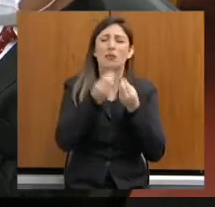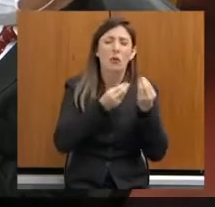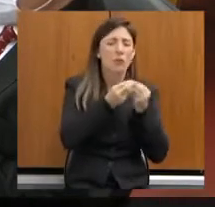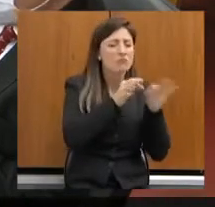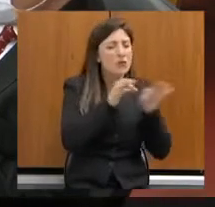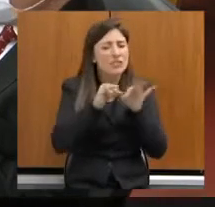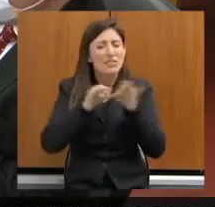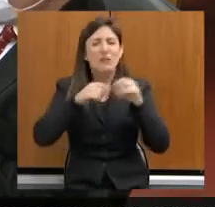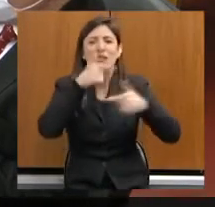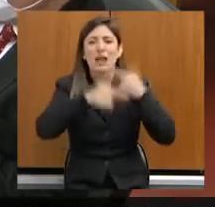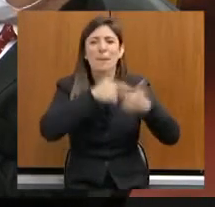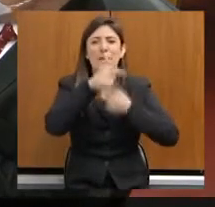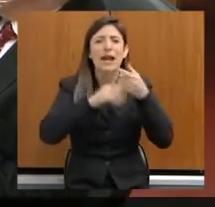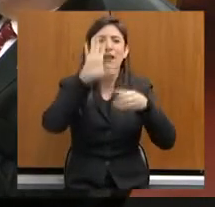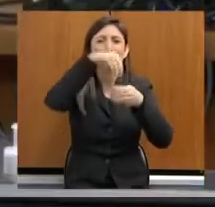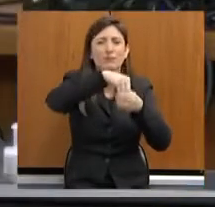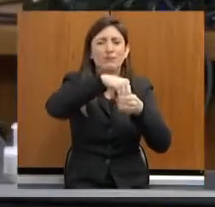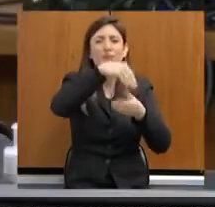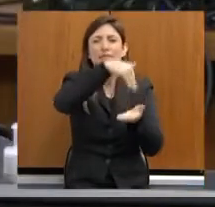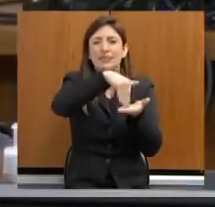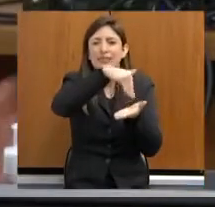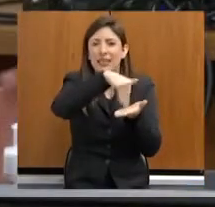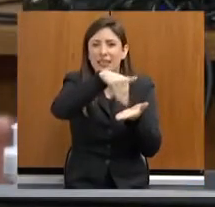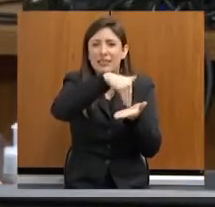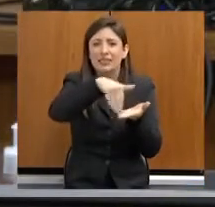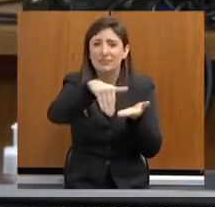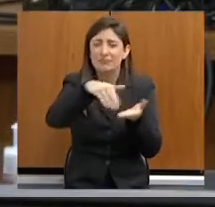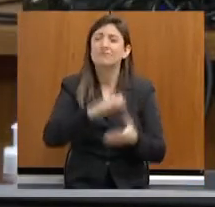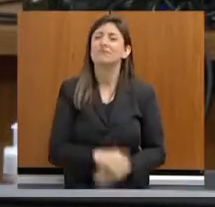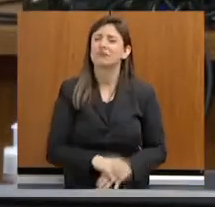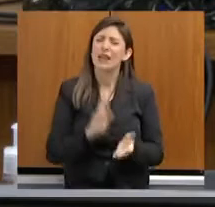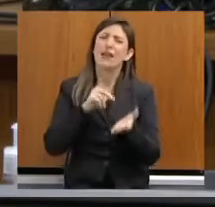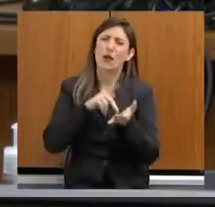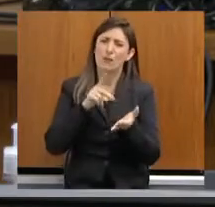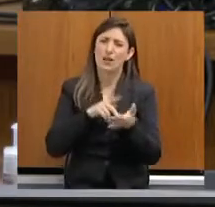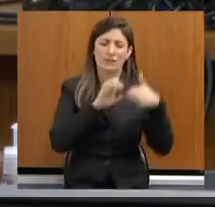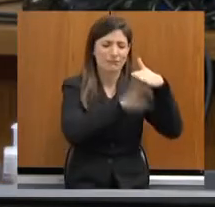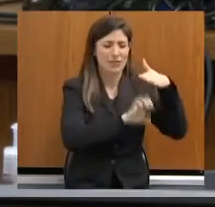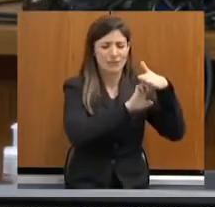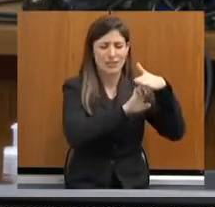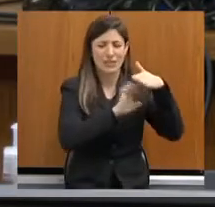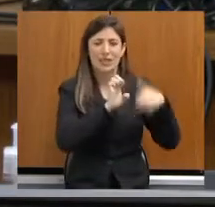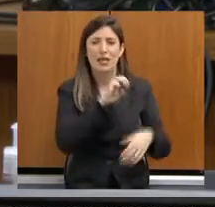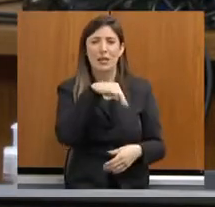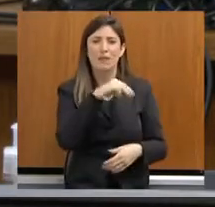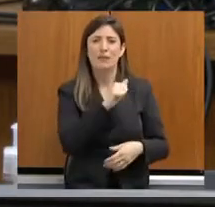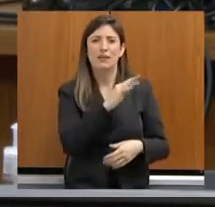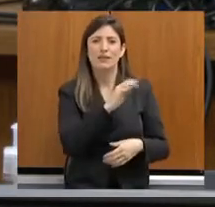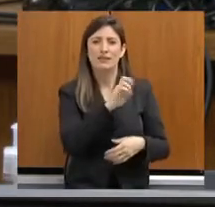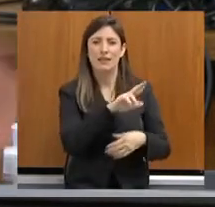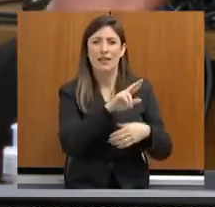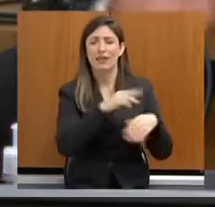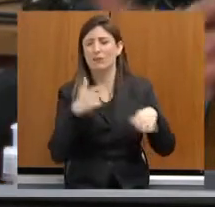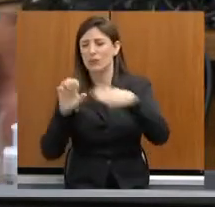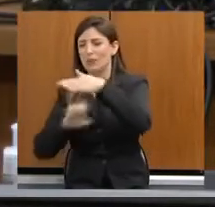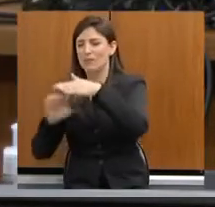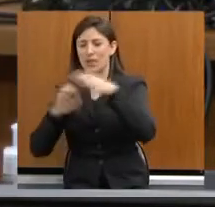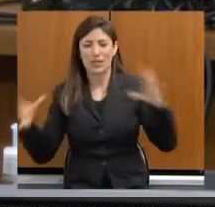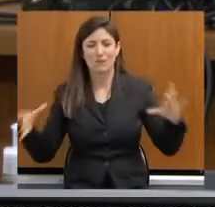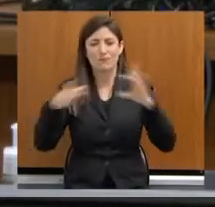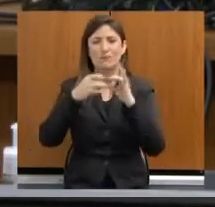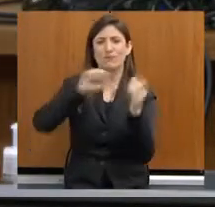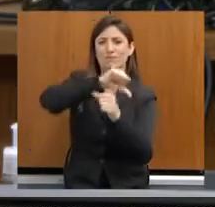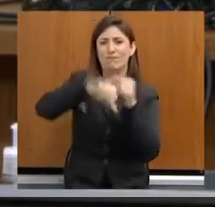secretaria é realmente essa essa fusão é da Emater minha família já